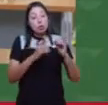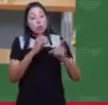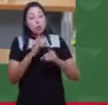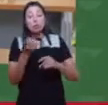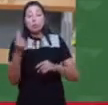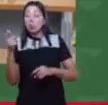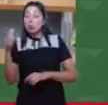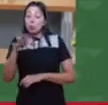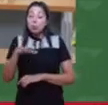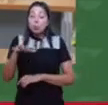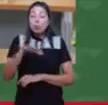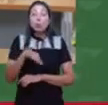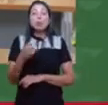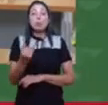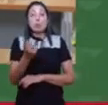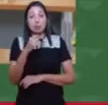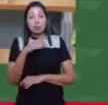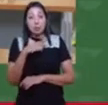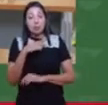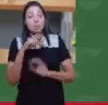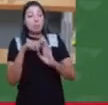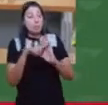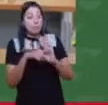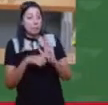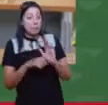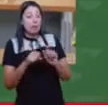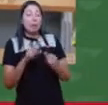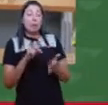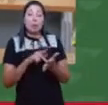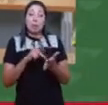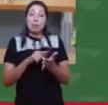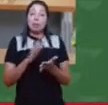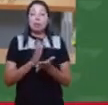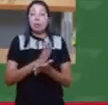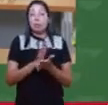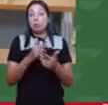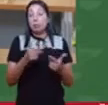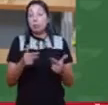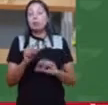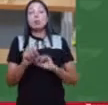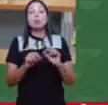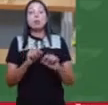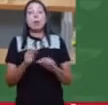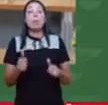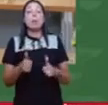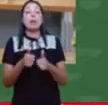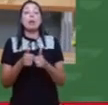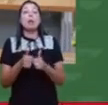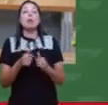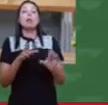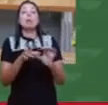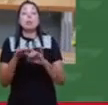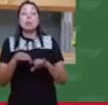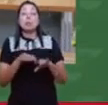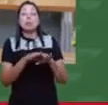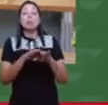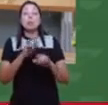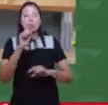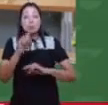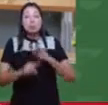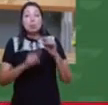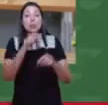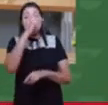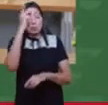outros setores importantes para ter programaticamente, de fato, algo que seja melhor para a democracia, para a soberania,